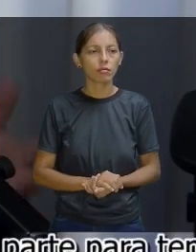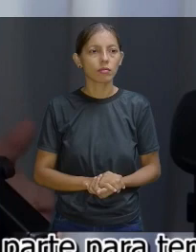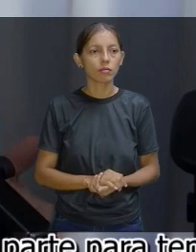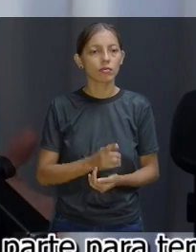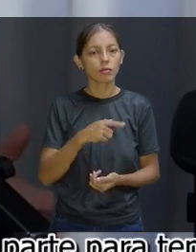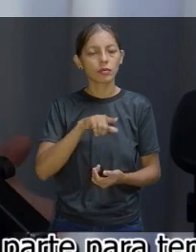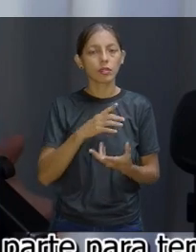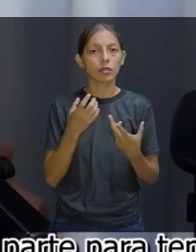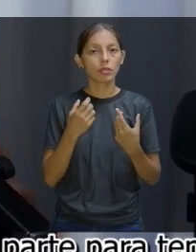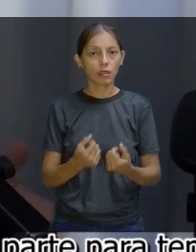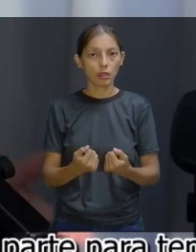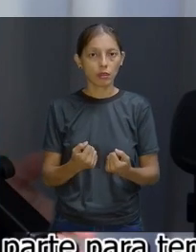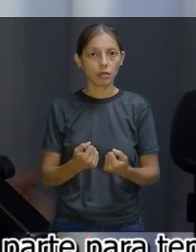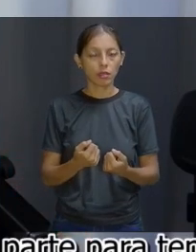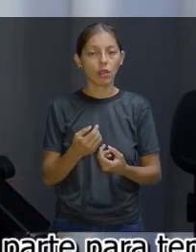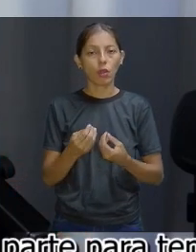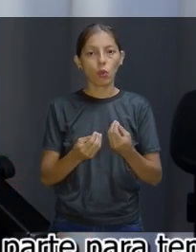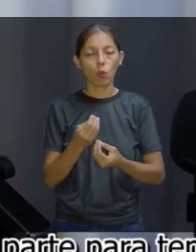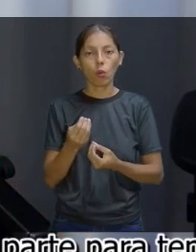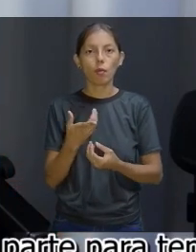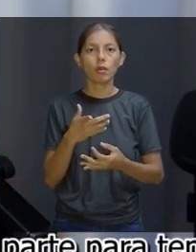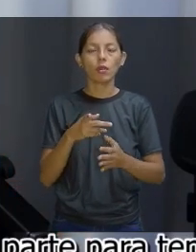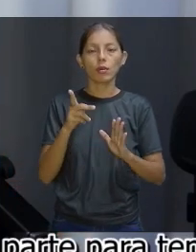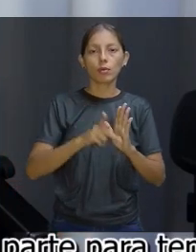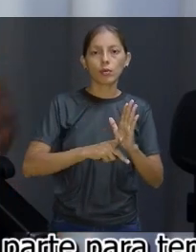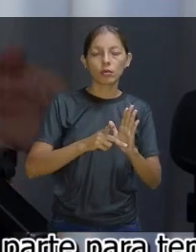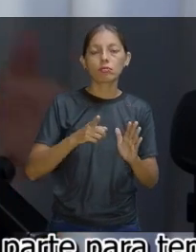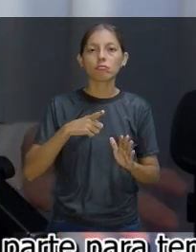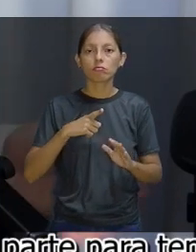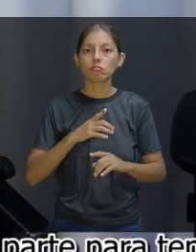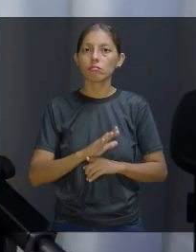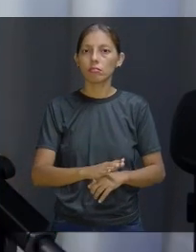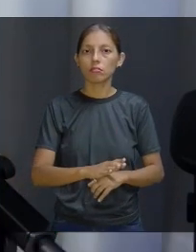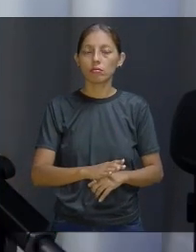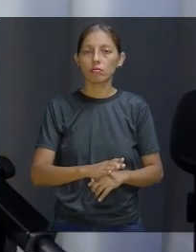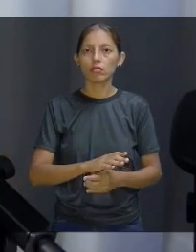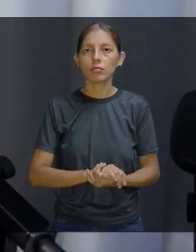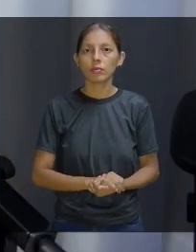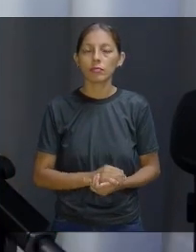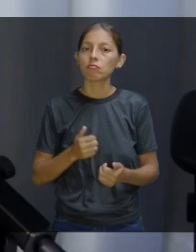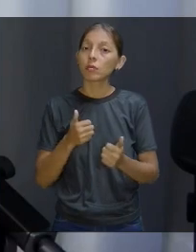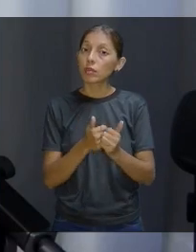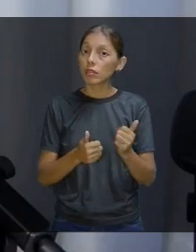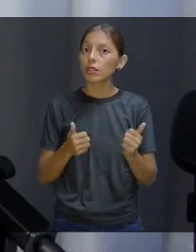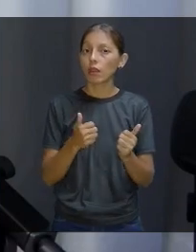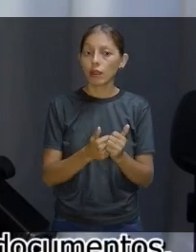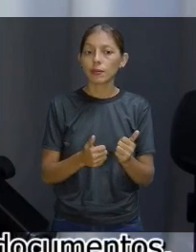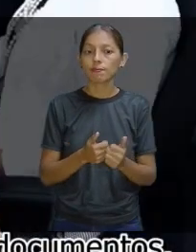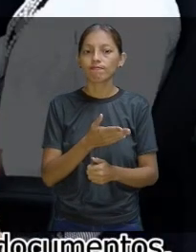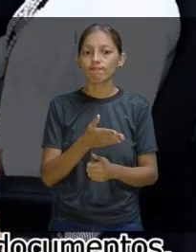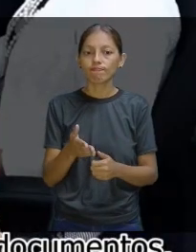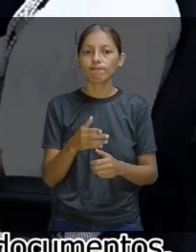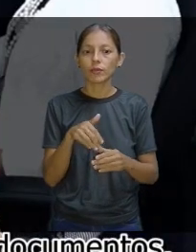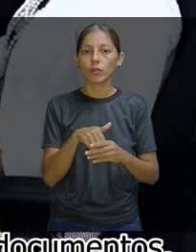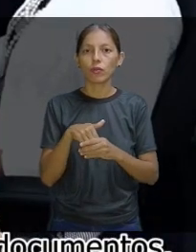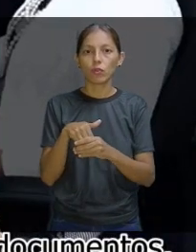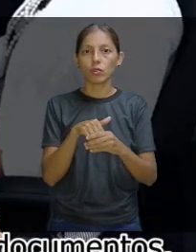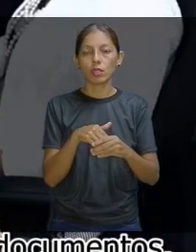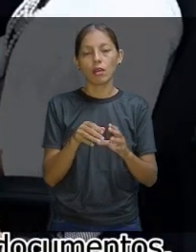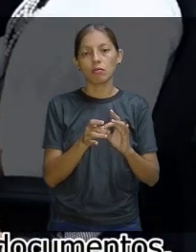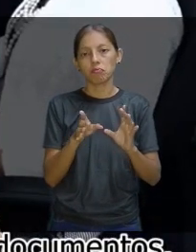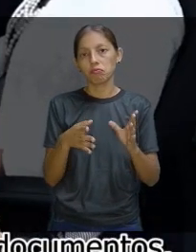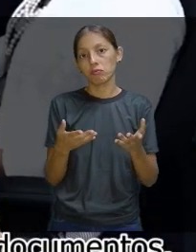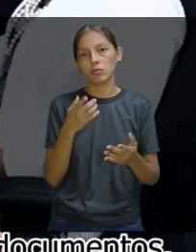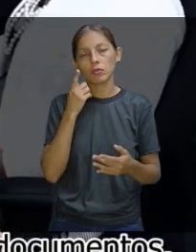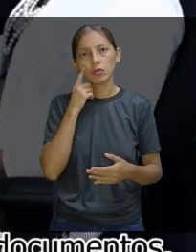nós, dentro das nossas atribuições, temos feito a nossa parte para tentar dar essa condição a essas pessoas. E é uma população que tem dificuldade de